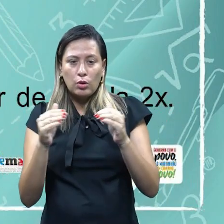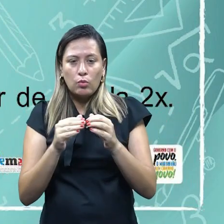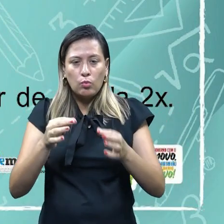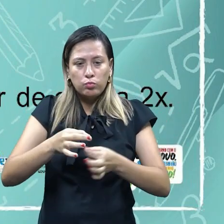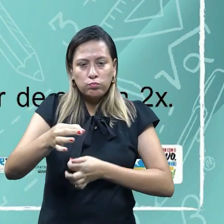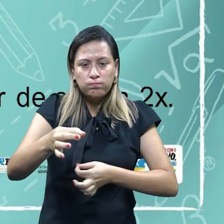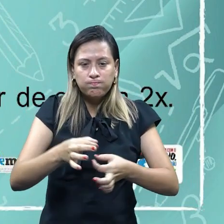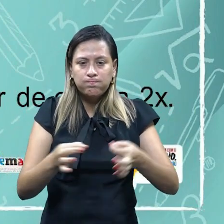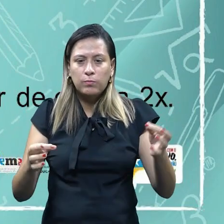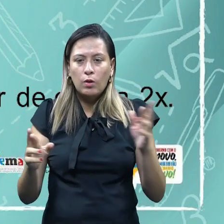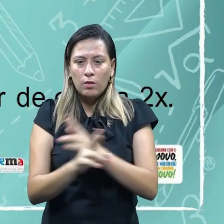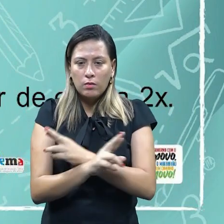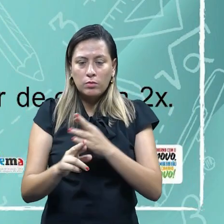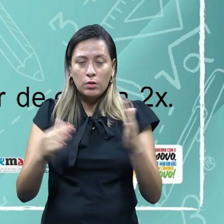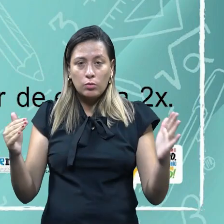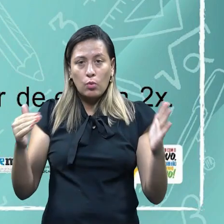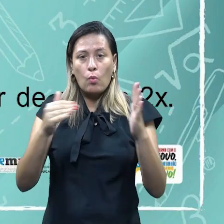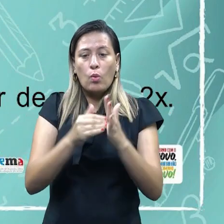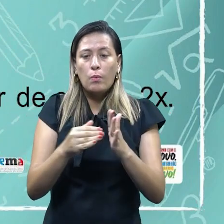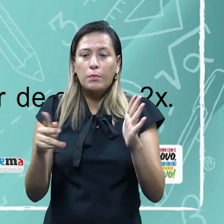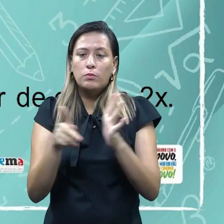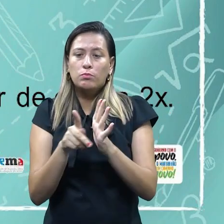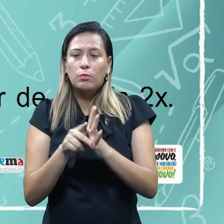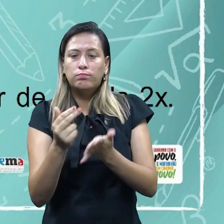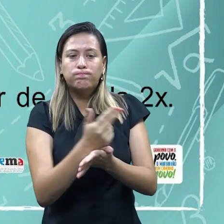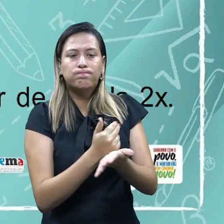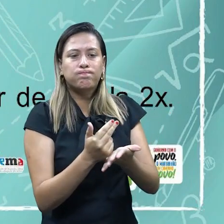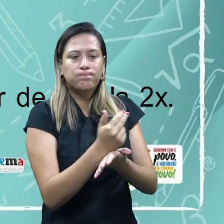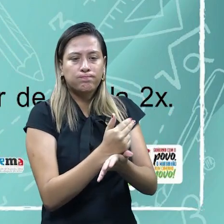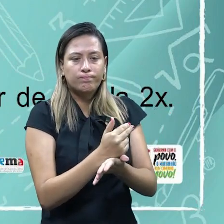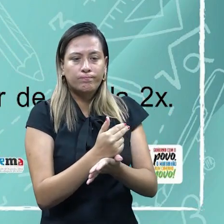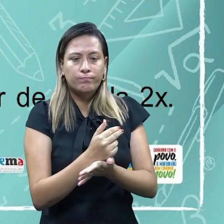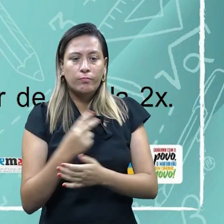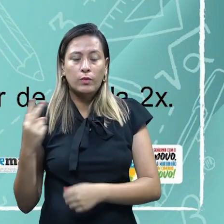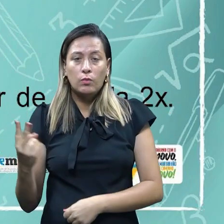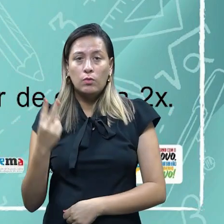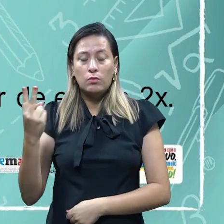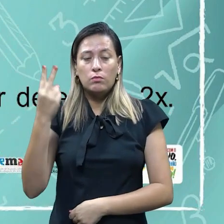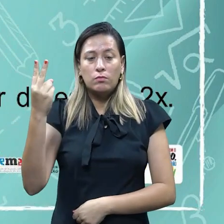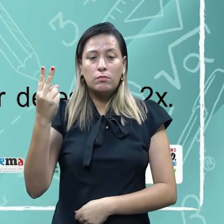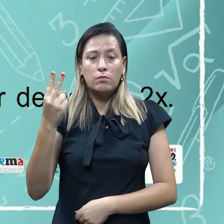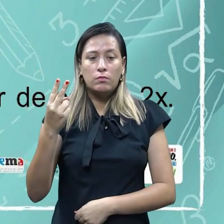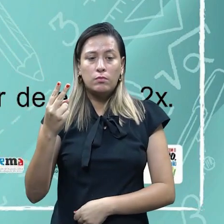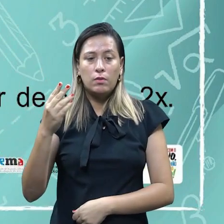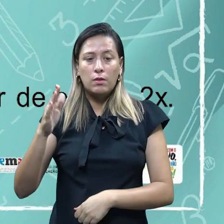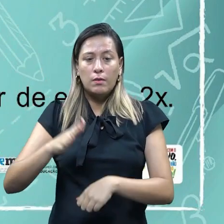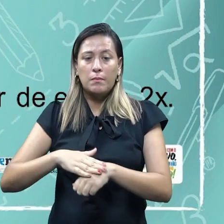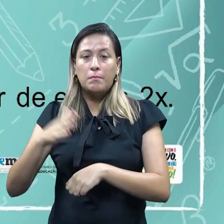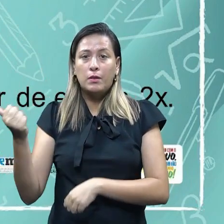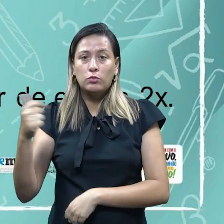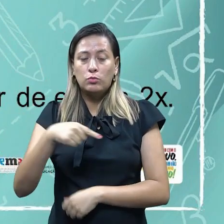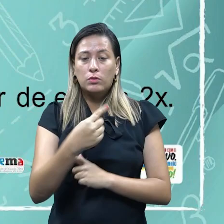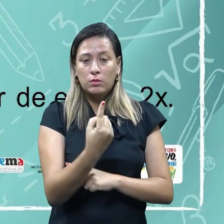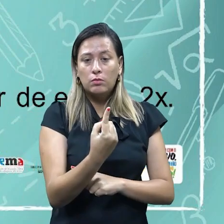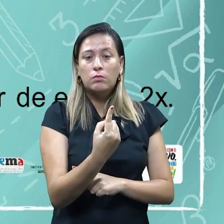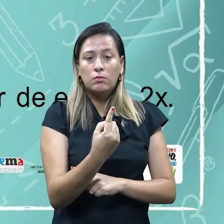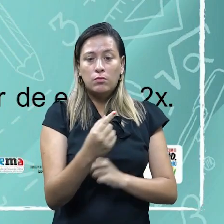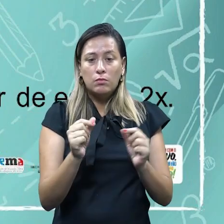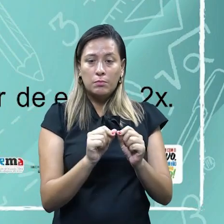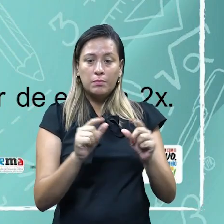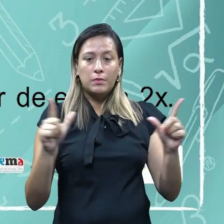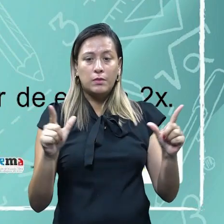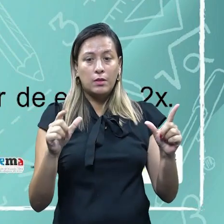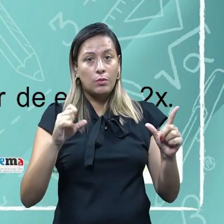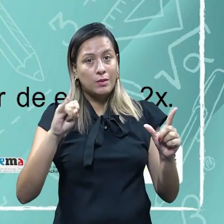escala, relacionado com os limites do desenho. Quando o valor for maior que 1, o desenho